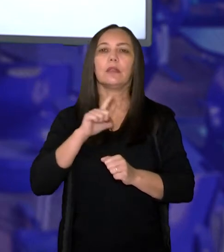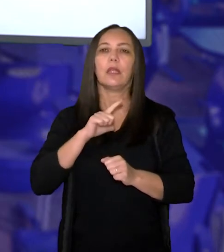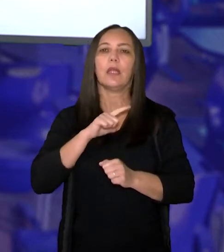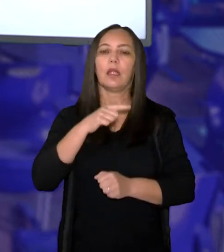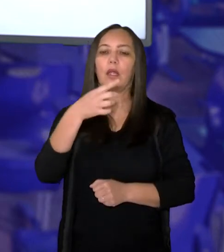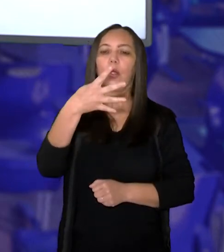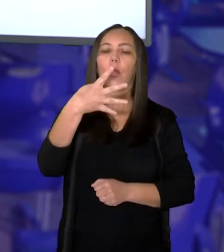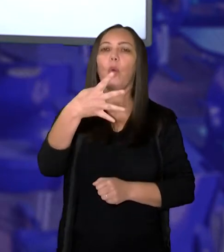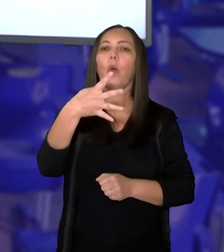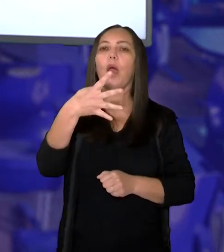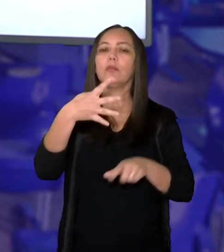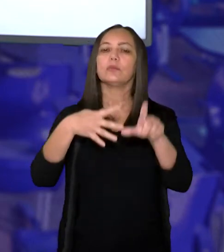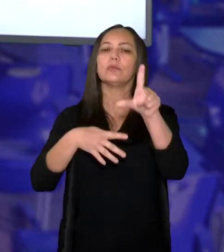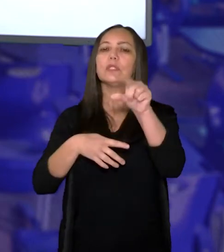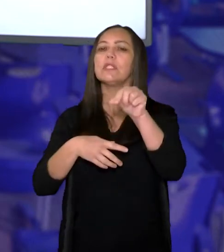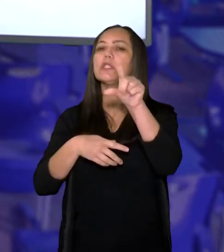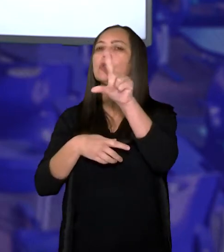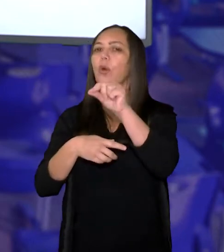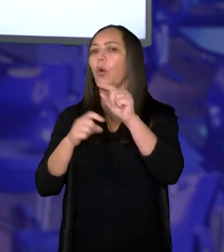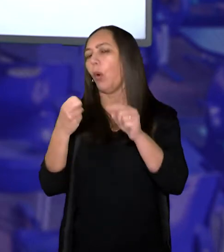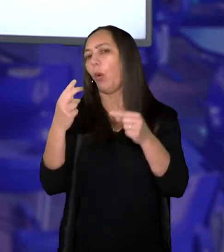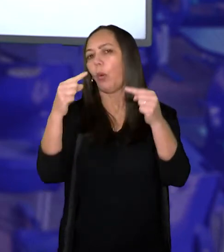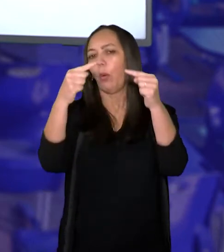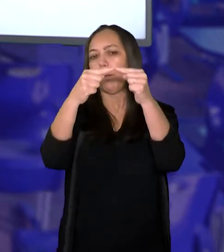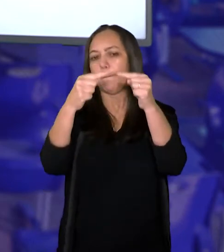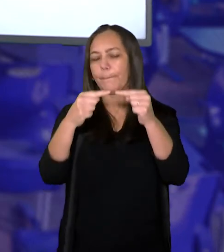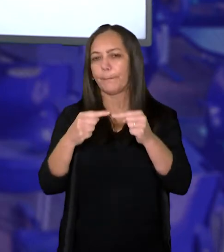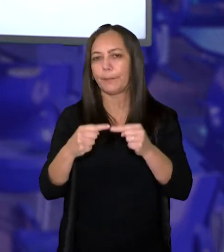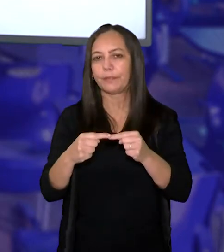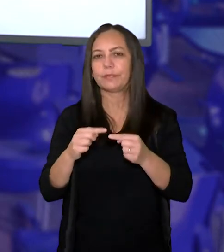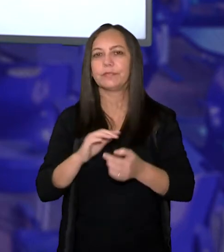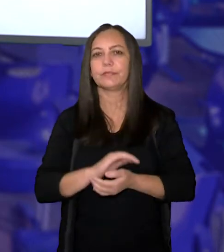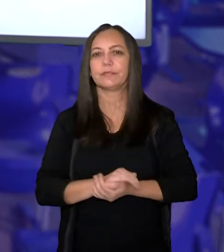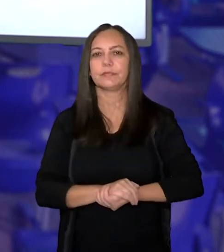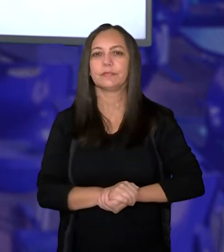tenho 4 opções ou combinações.